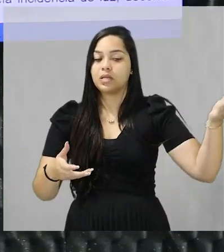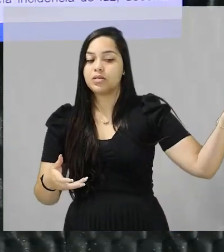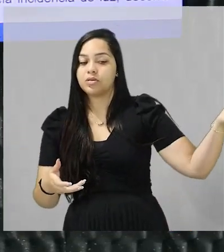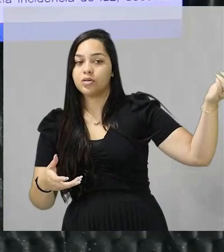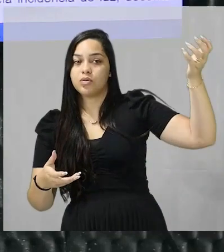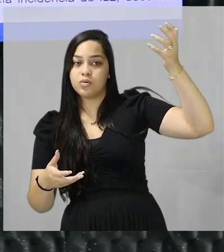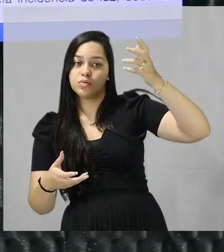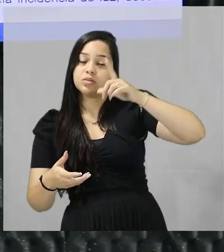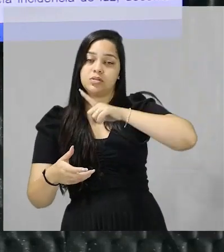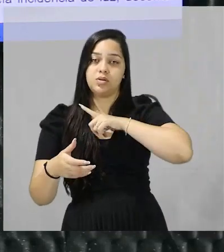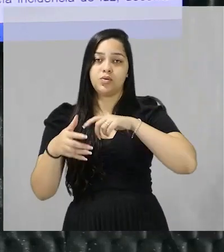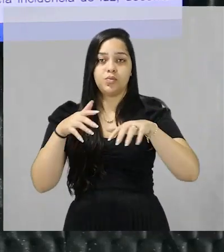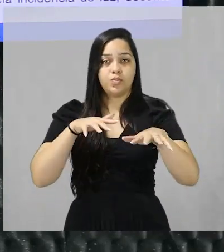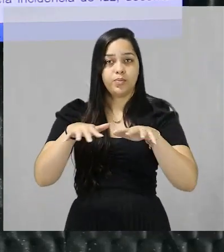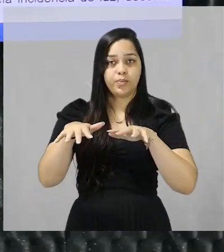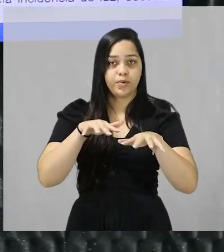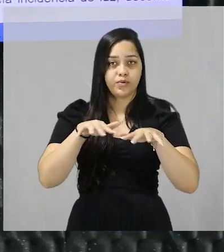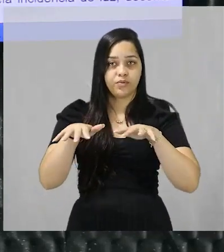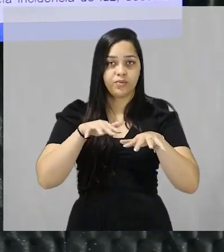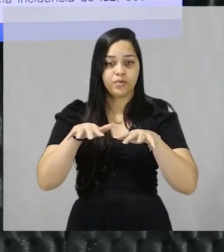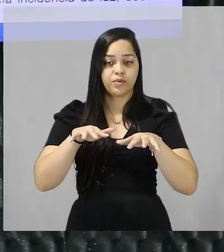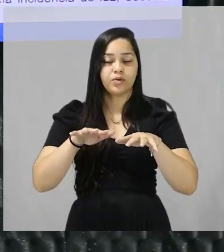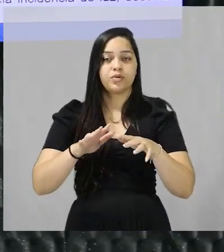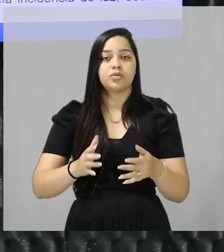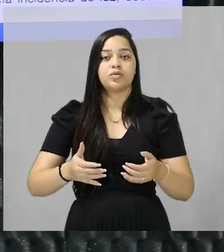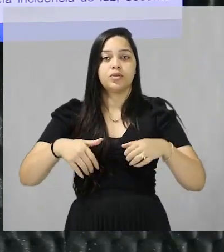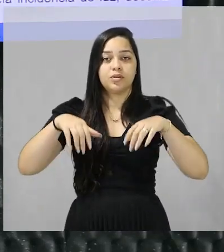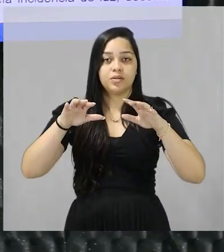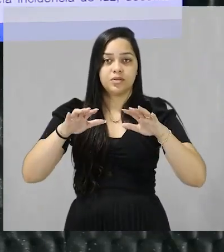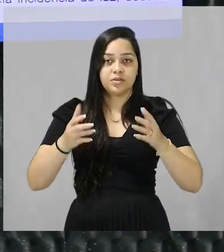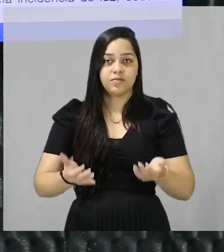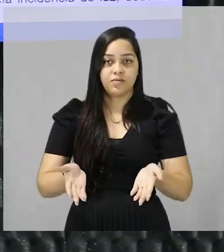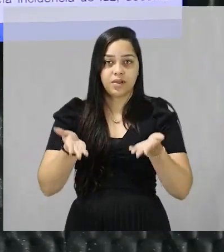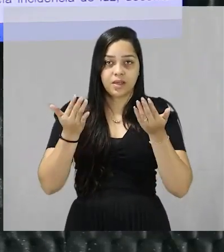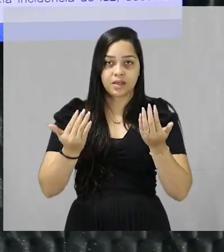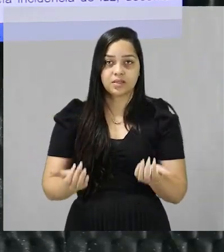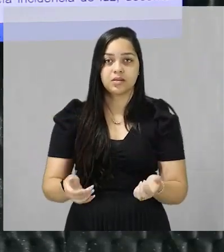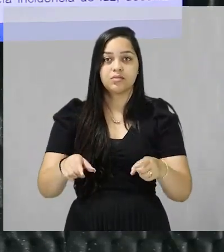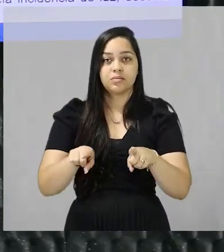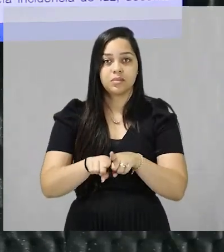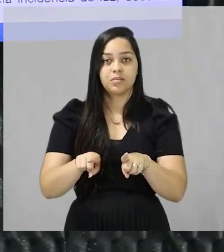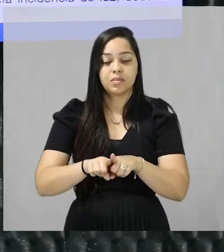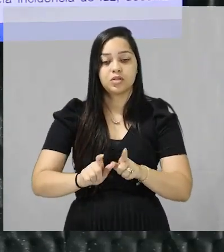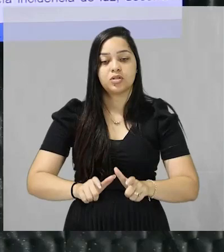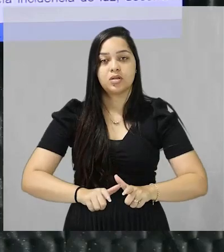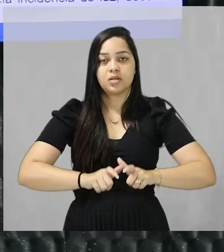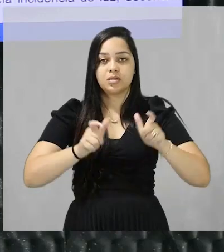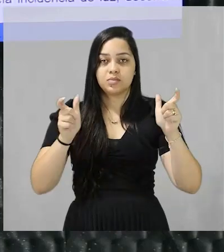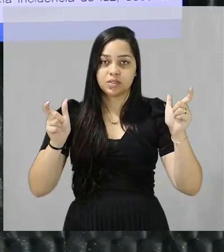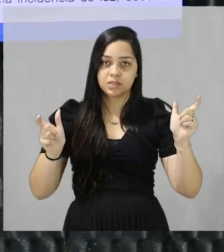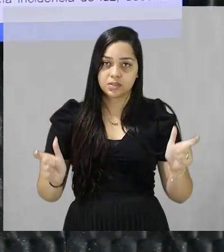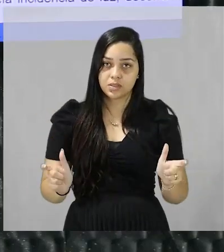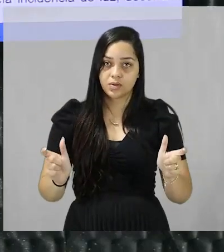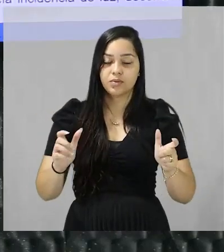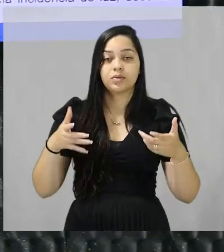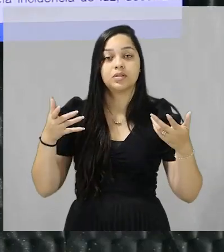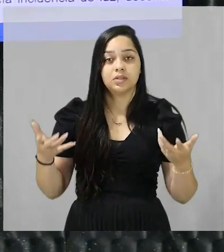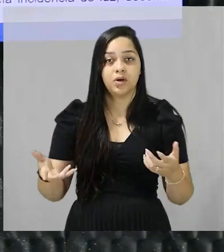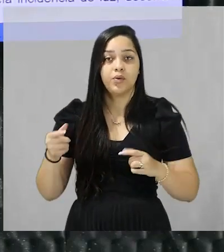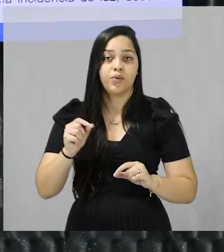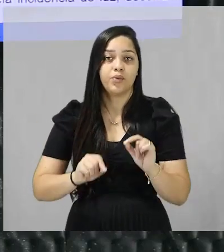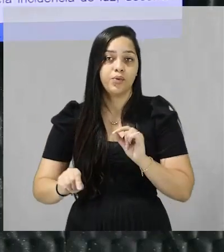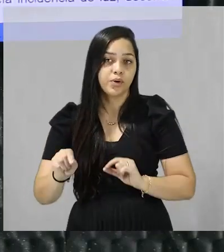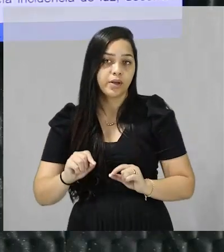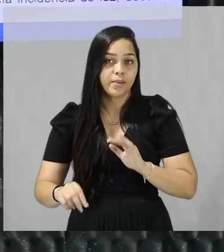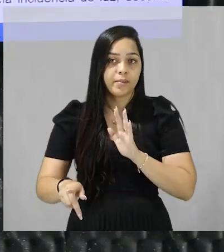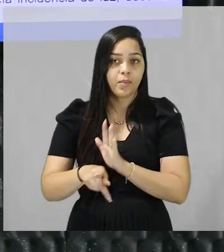temos um movimento de flexão ou contração e um movimento de expansão, ok? Então, o fenômeno